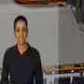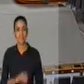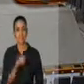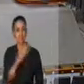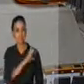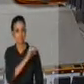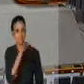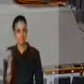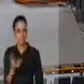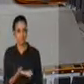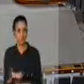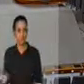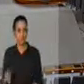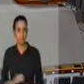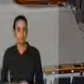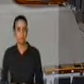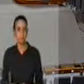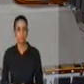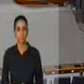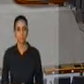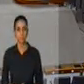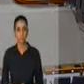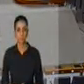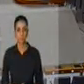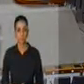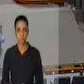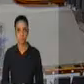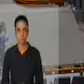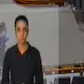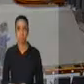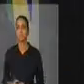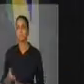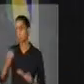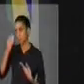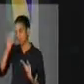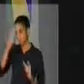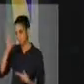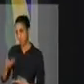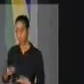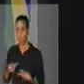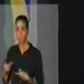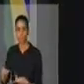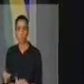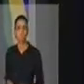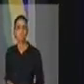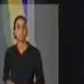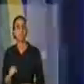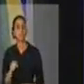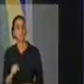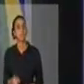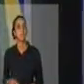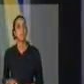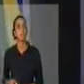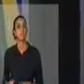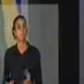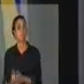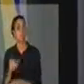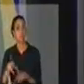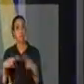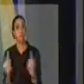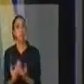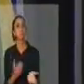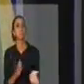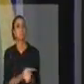Bom dia a todos. Eu agradeço o convite do deputado Caio Inácio. Desde já parabenizo pela iniciativa dessa